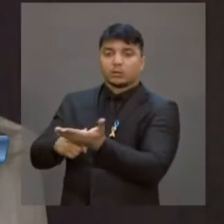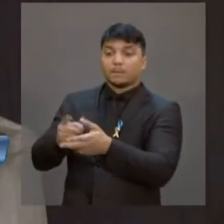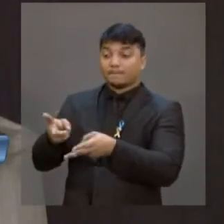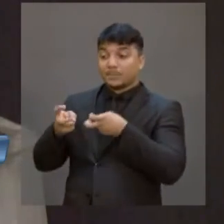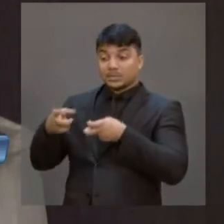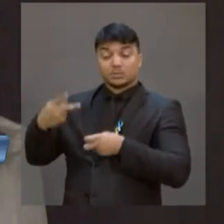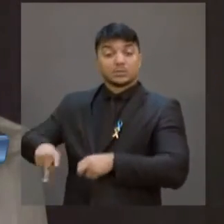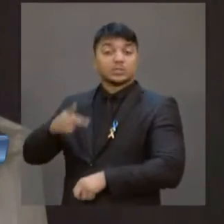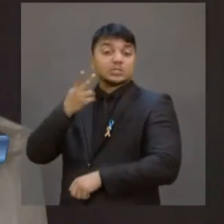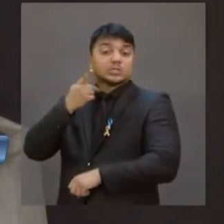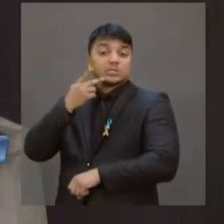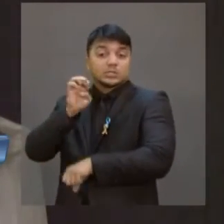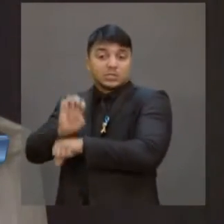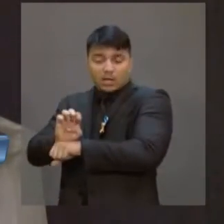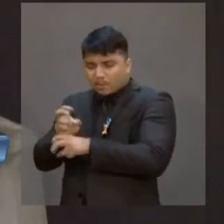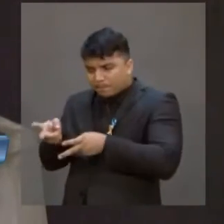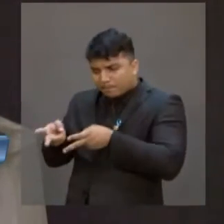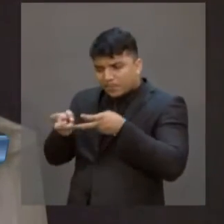no estado do Ceará